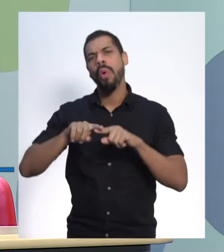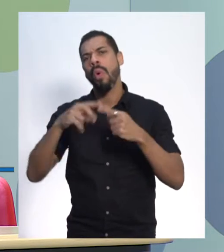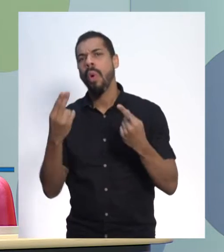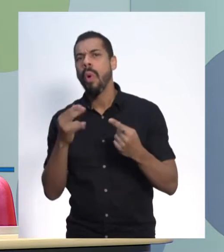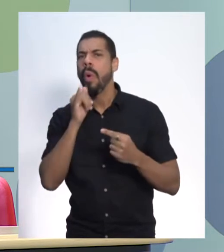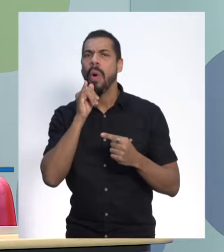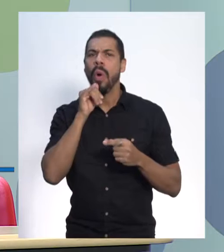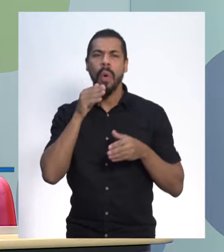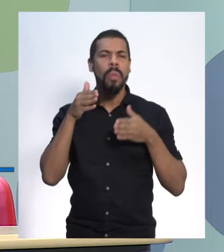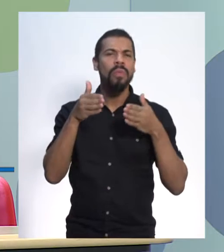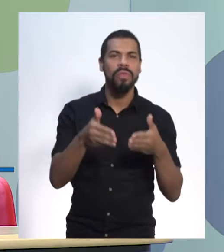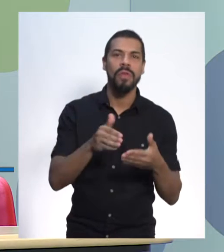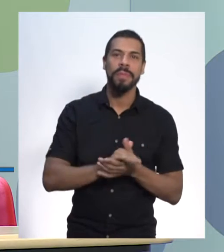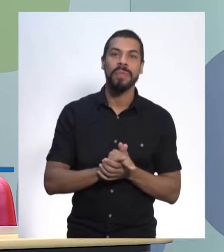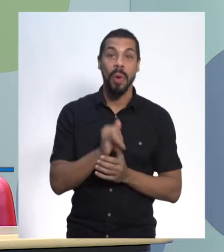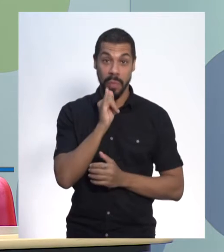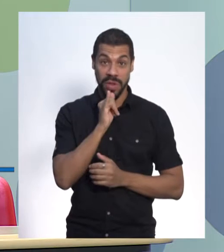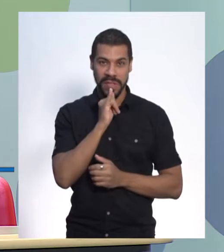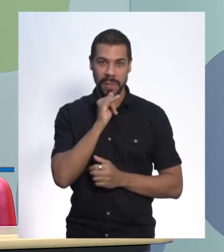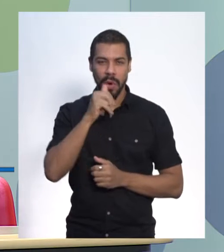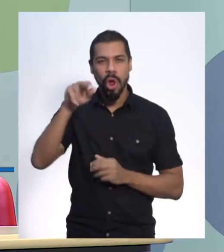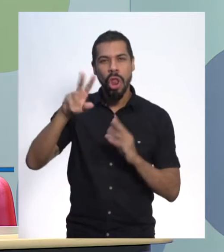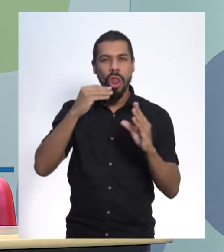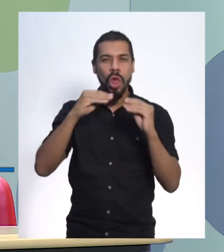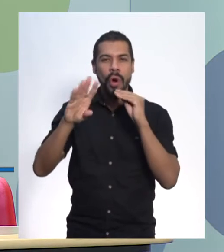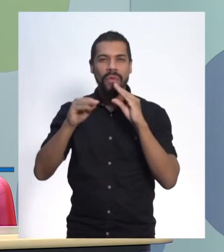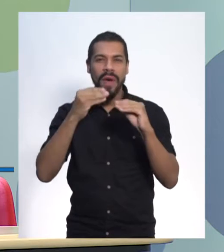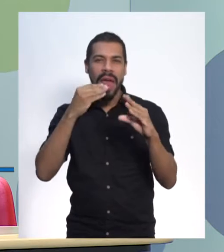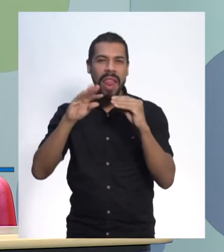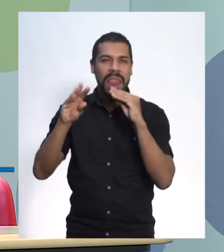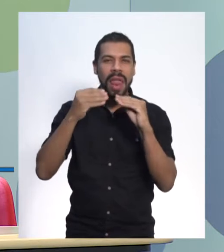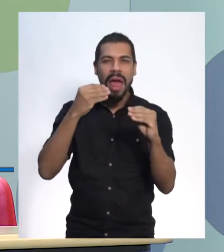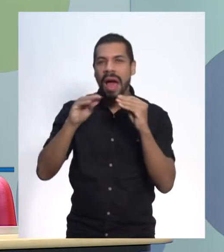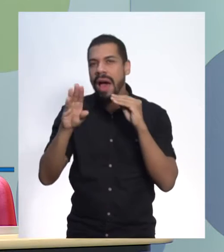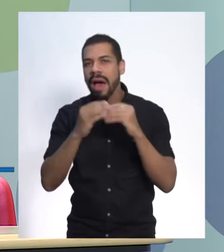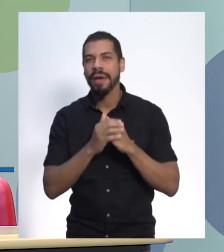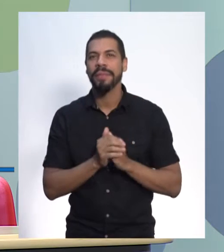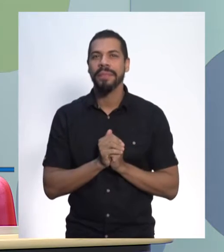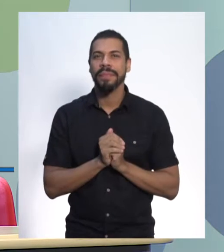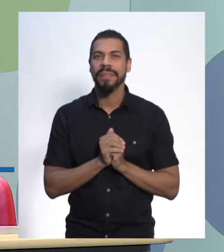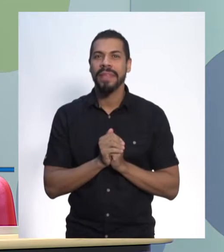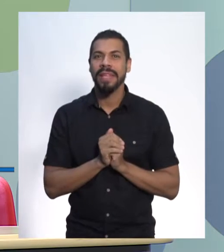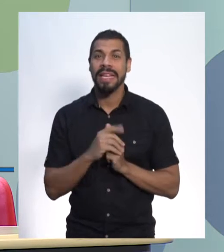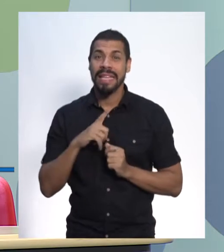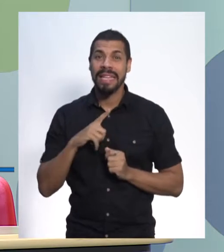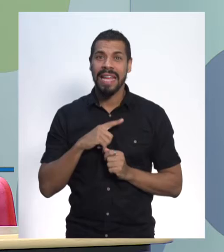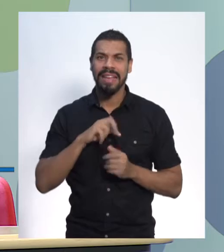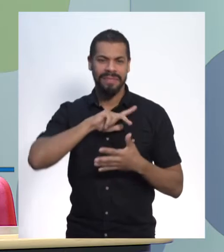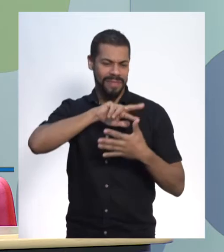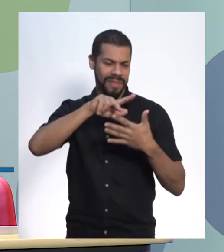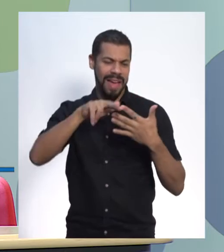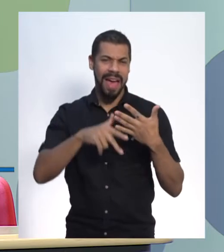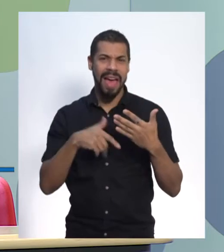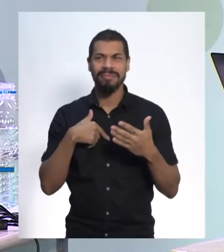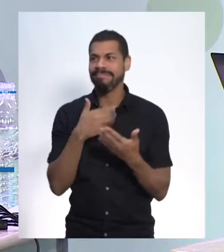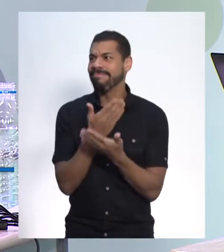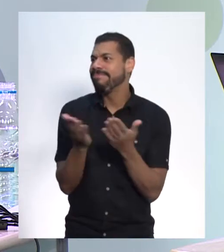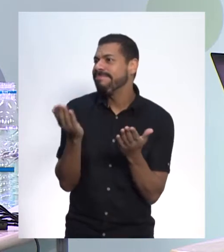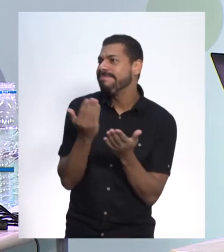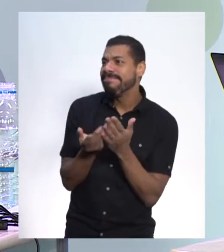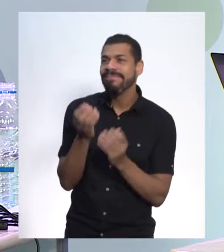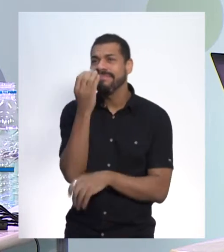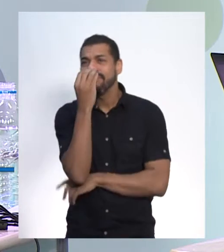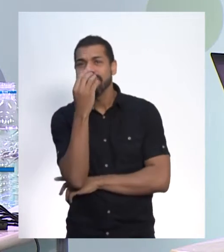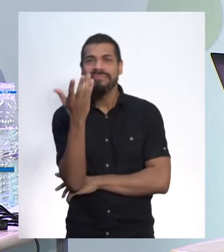um ponto alto, né? Vamos pensar as novelas. As novelas, elas trabalham com mais de um clímax, né? Senão a gente mais desencana, né? Senão a Sim. gente se perde e vai Inclusive, embora. é